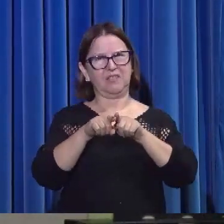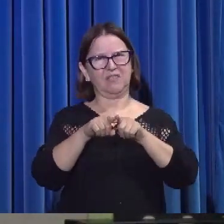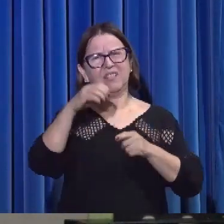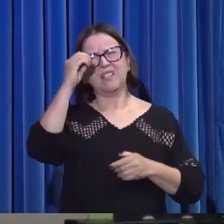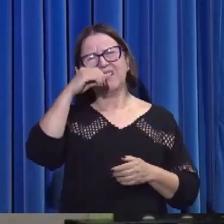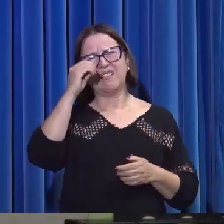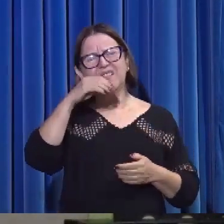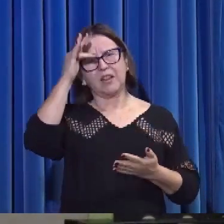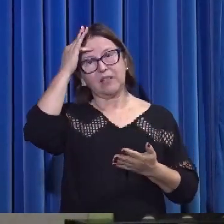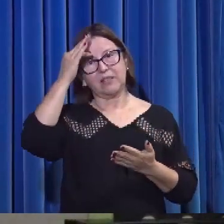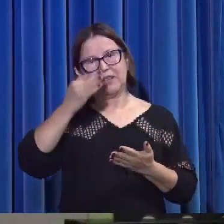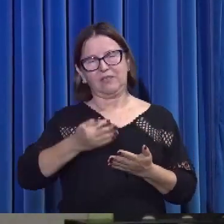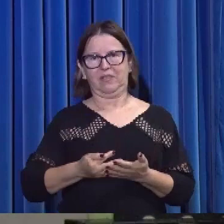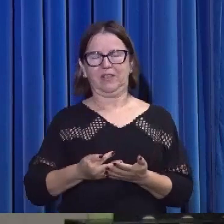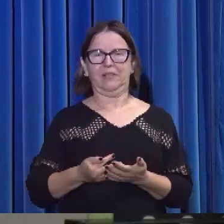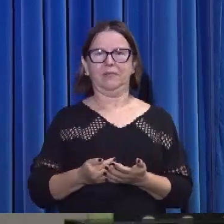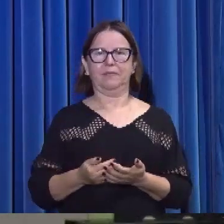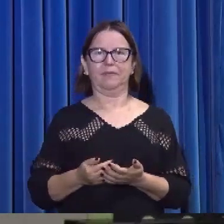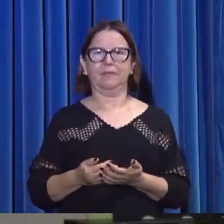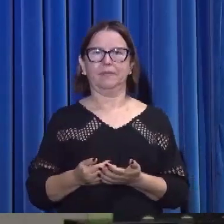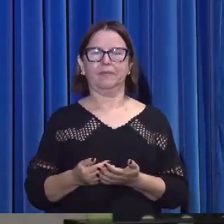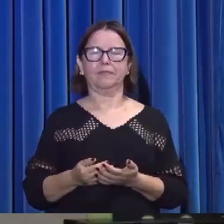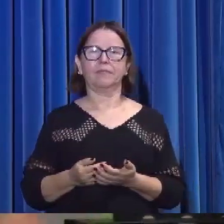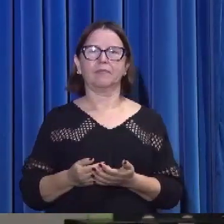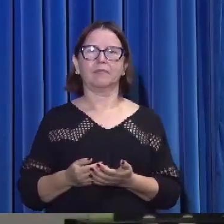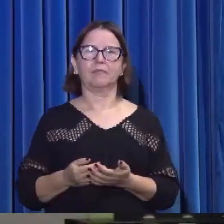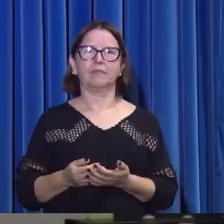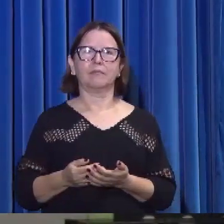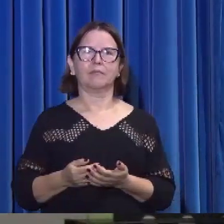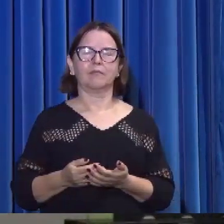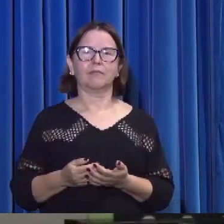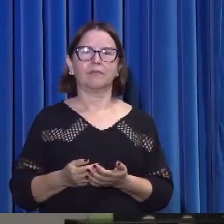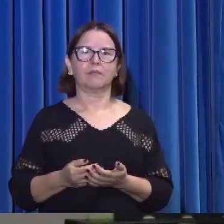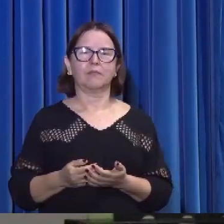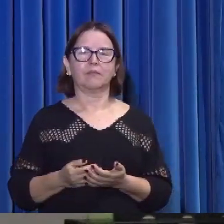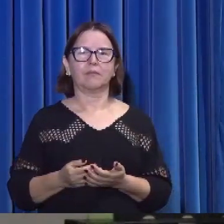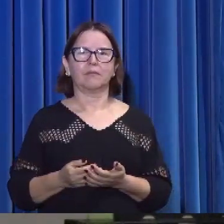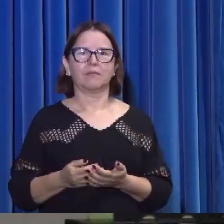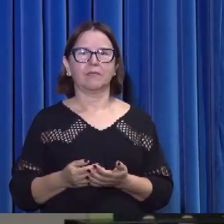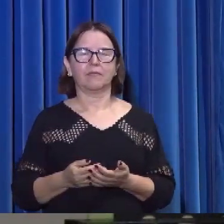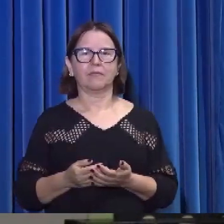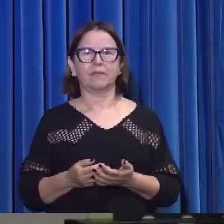fé. Para que serve a igreja?